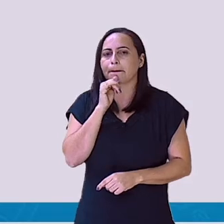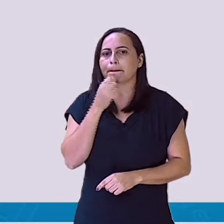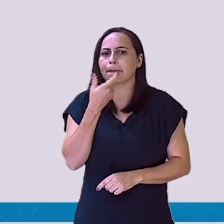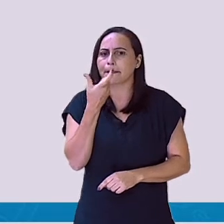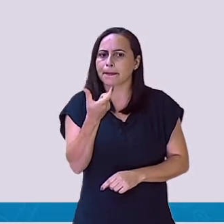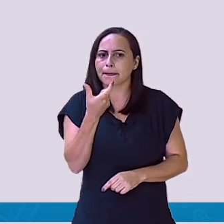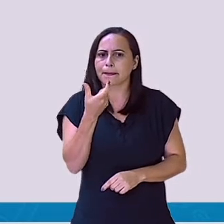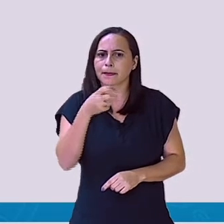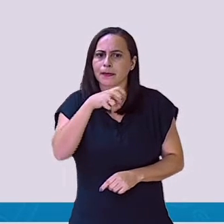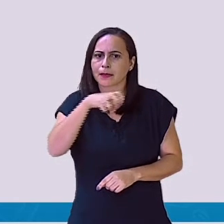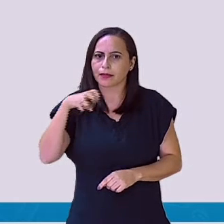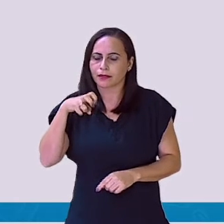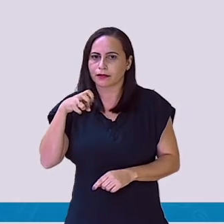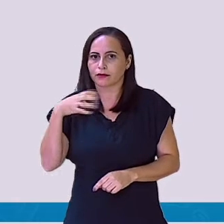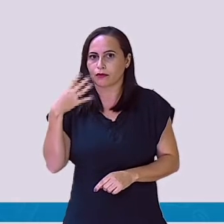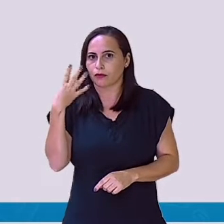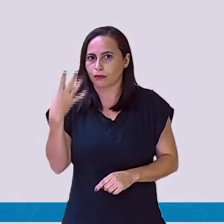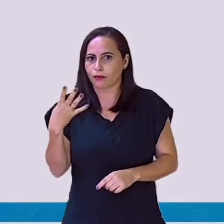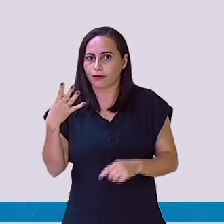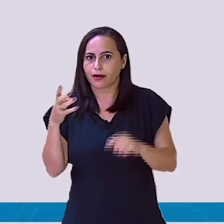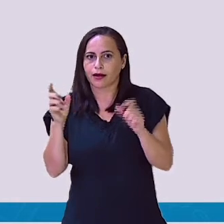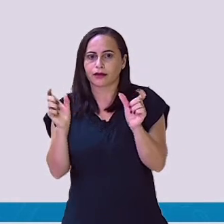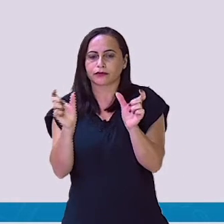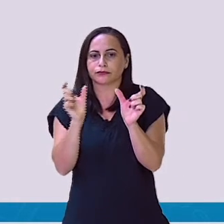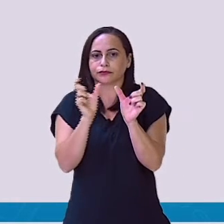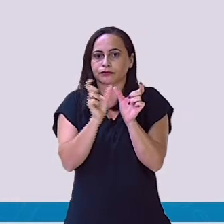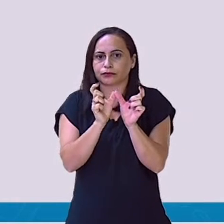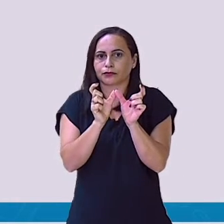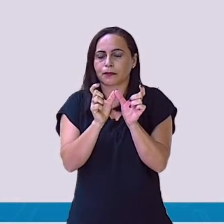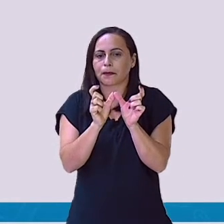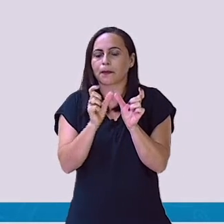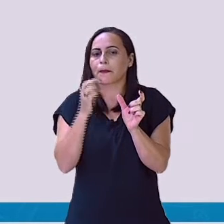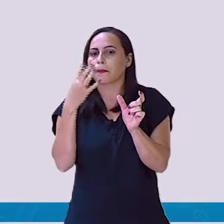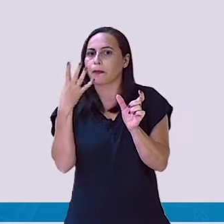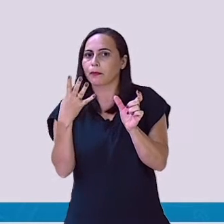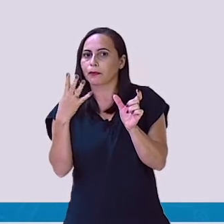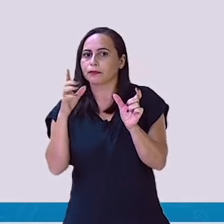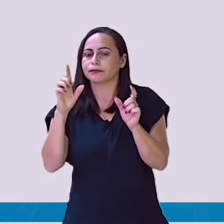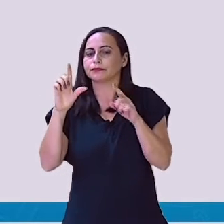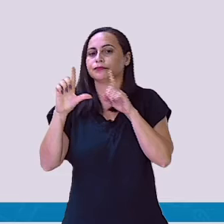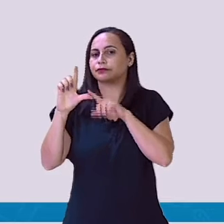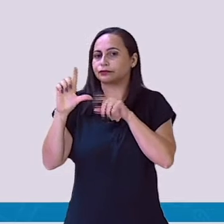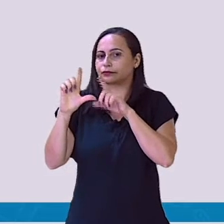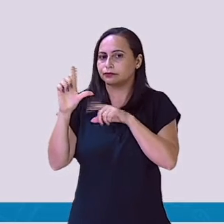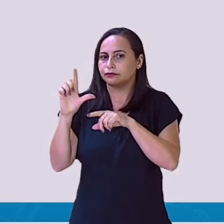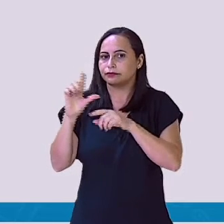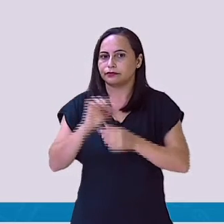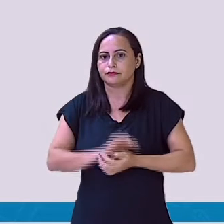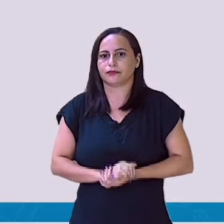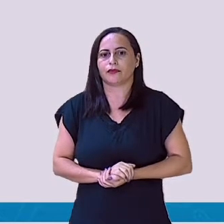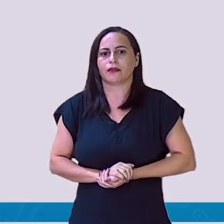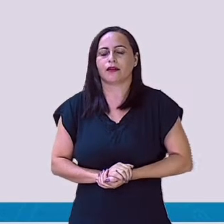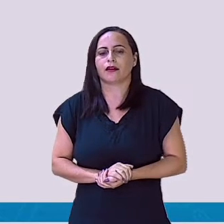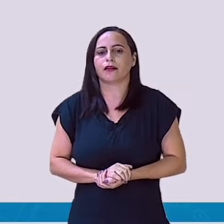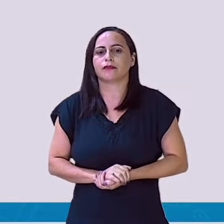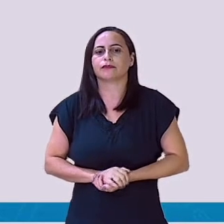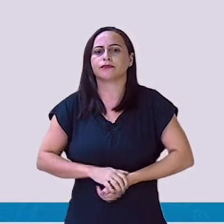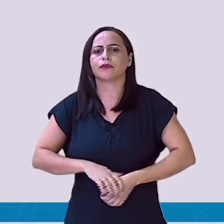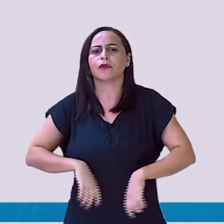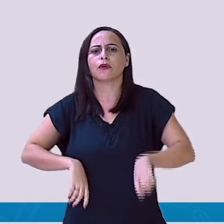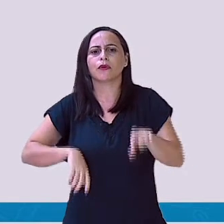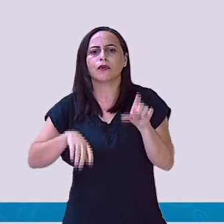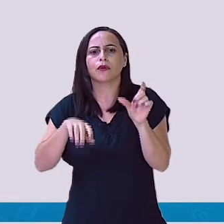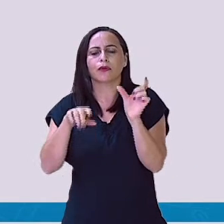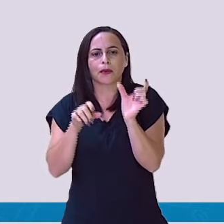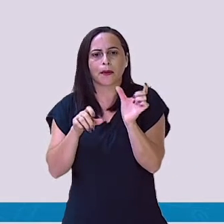e 4 letras. Há, no entanto, fonemas que são representados na escrita